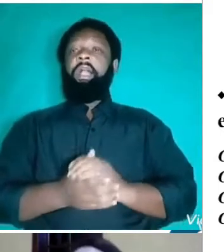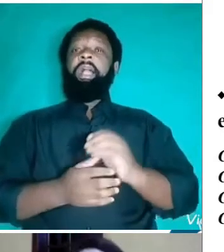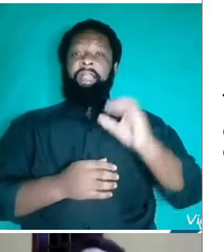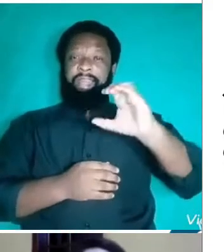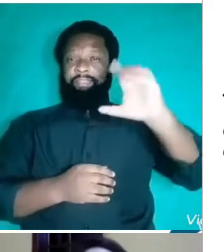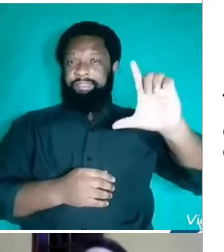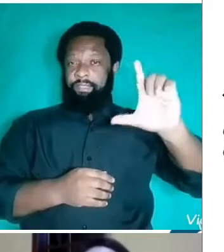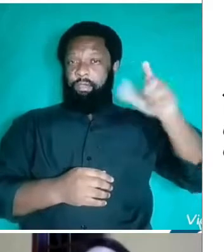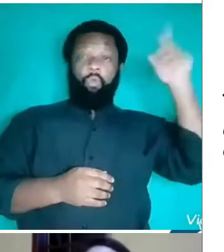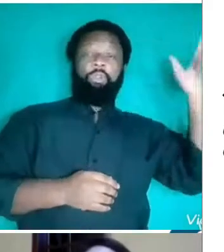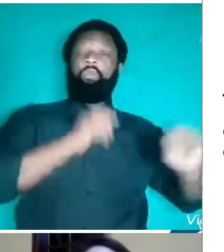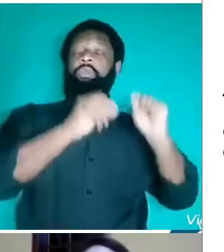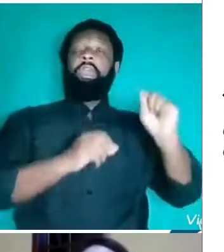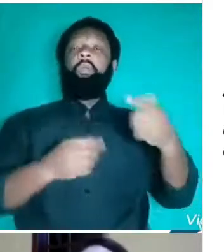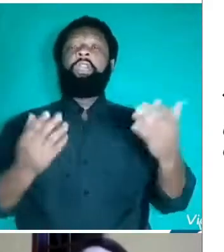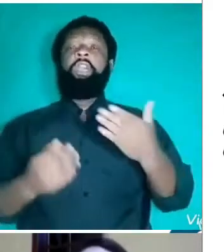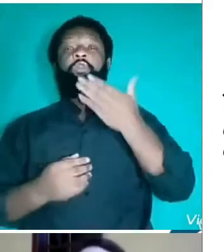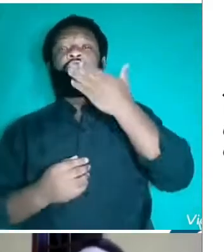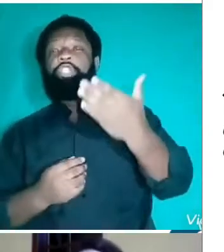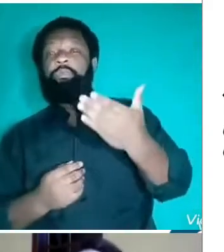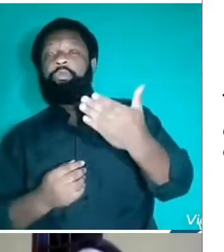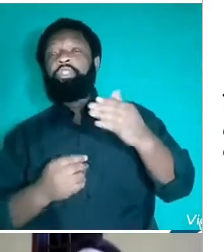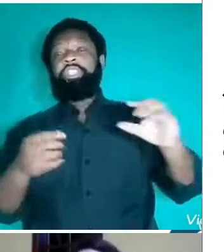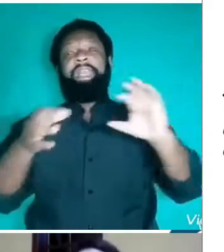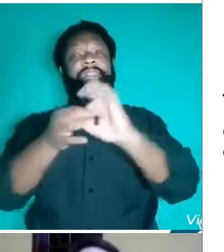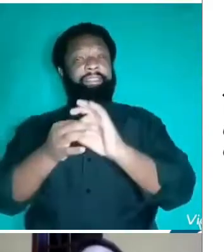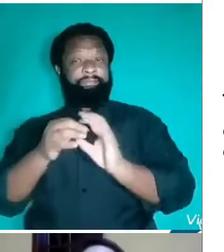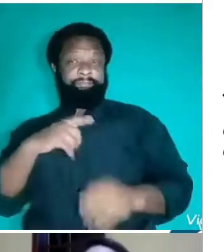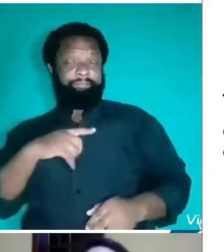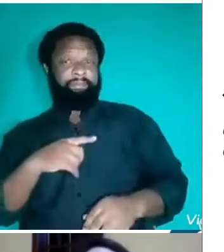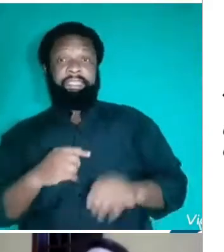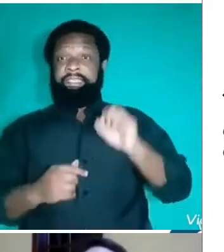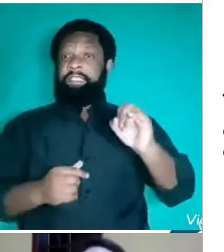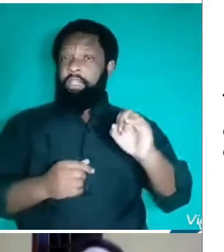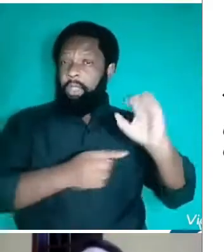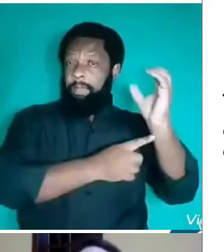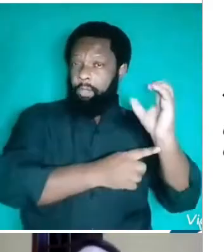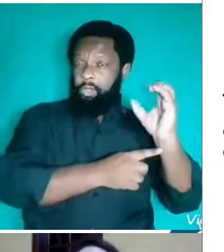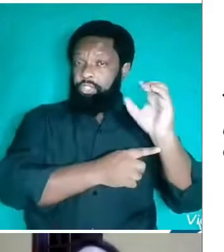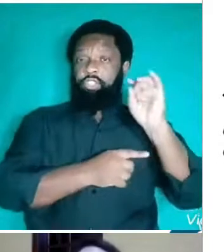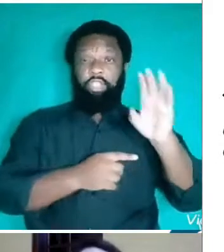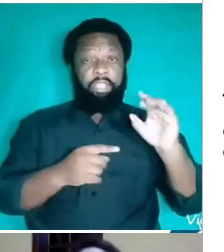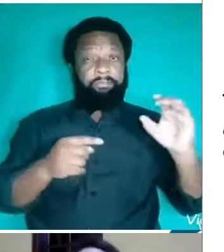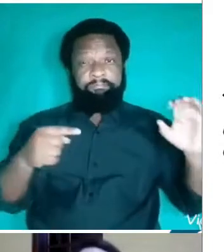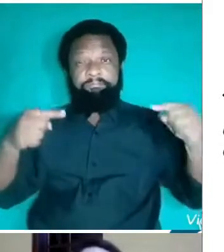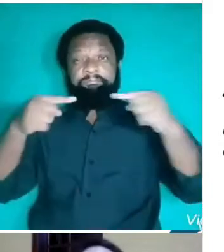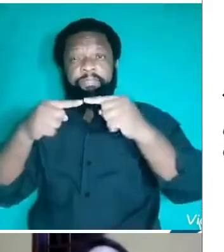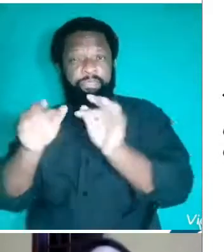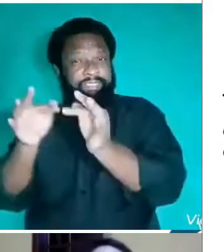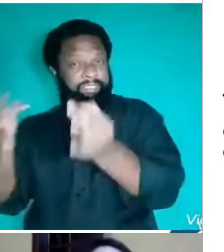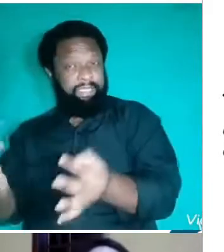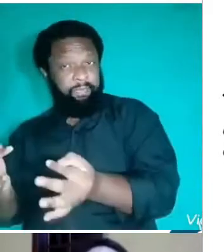Uma outra classificação do carbono é quanto ao tipo de ligação que ele faz. Se o carbono fizer apenas ligações